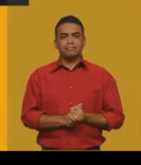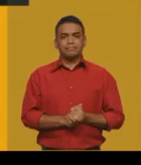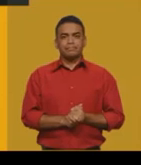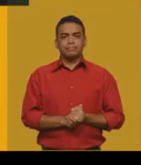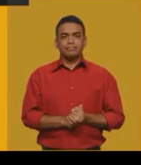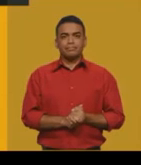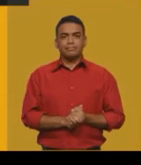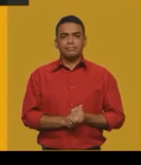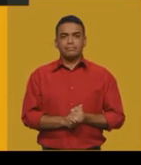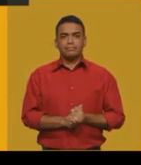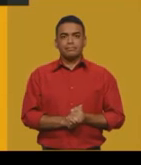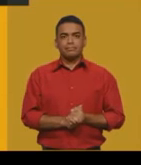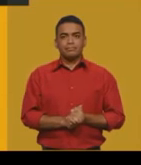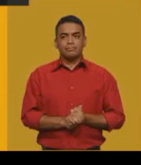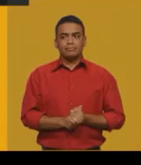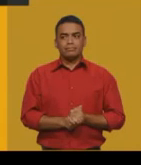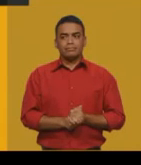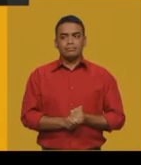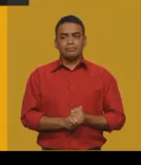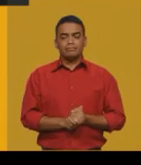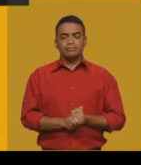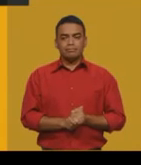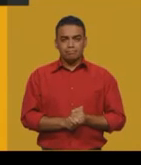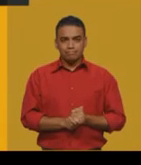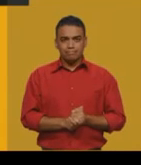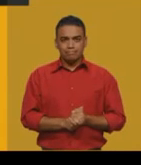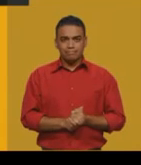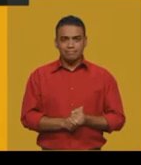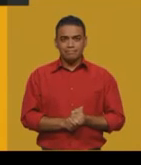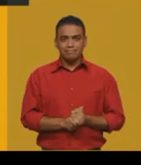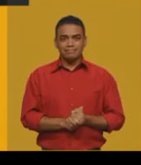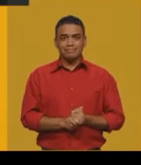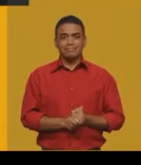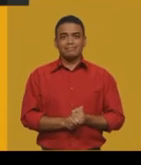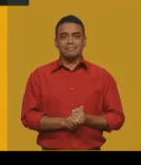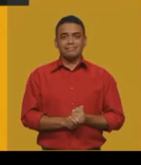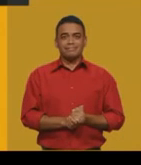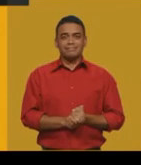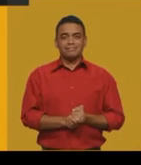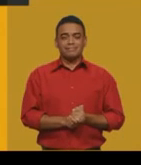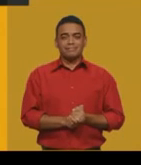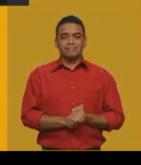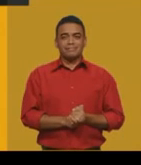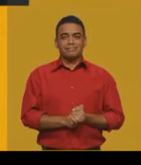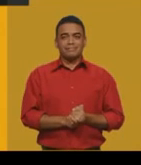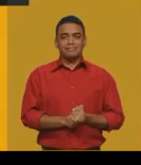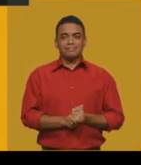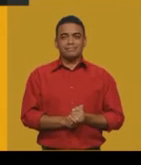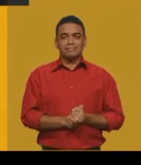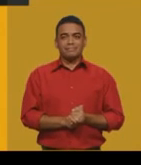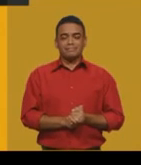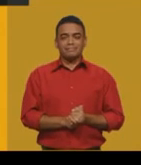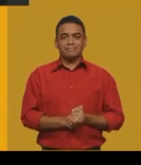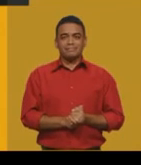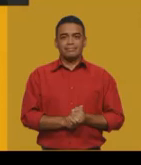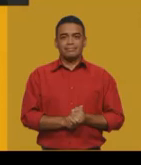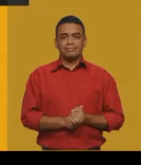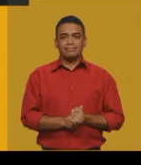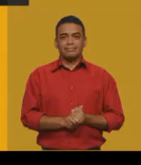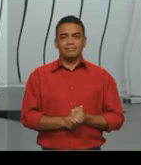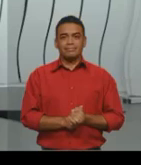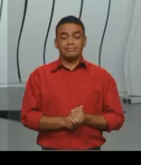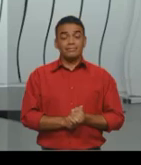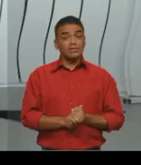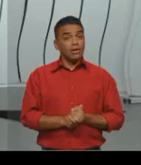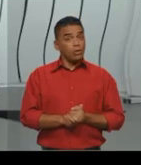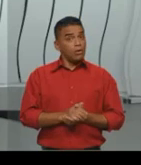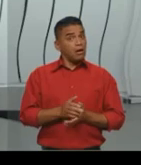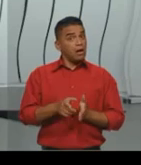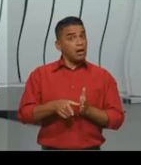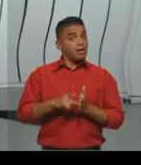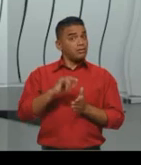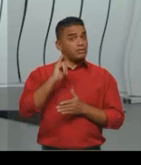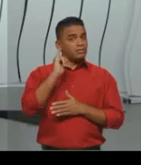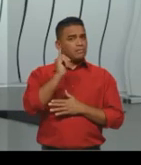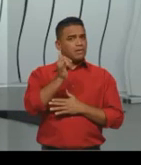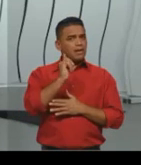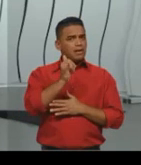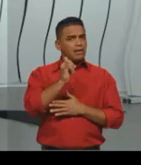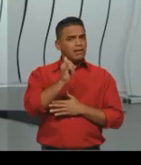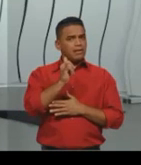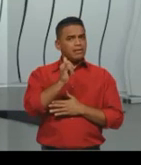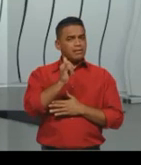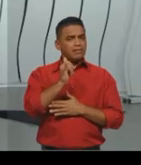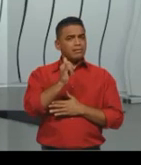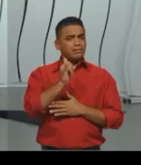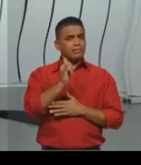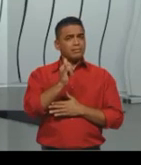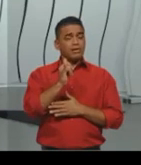poet, is considered the greatest dramatist of all time. E é aquilo que eu falei do Lied. O Lied,